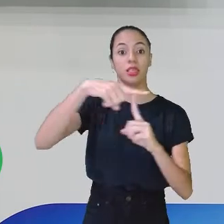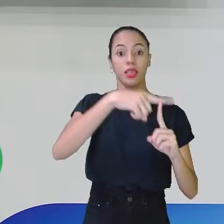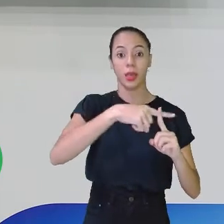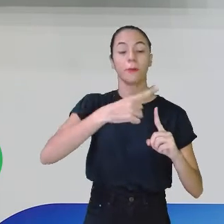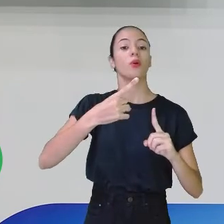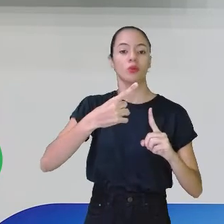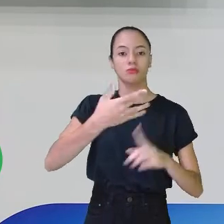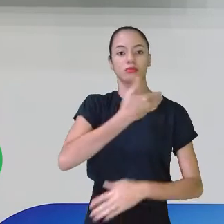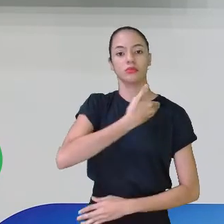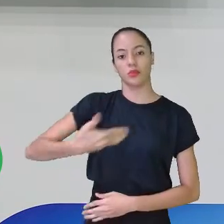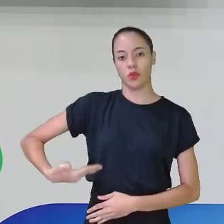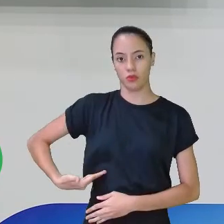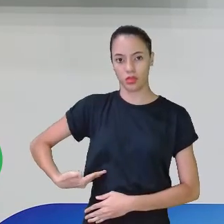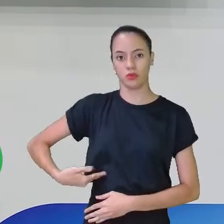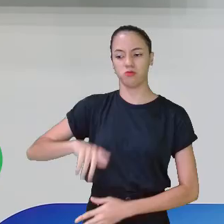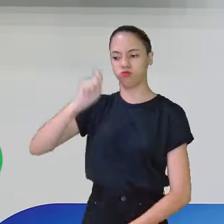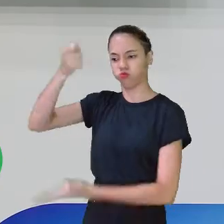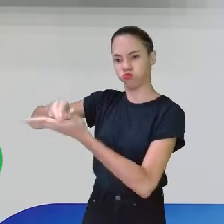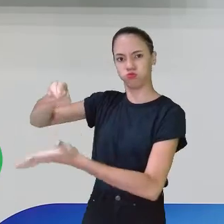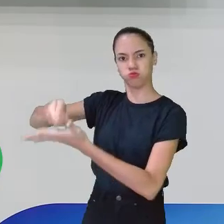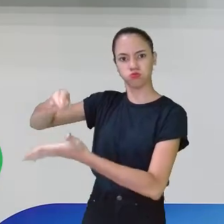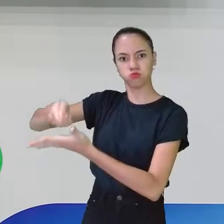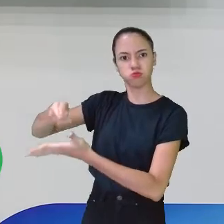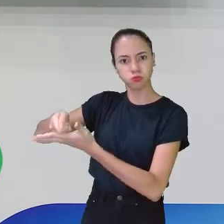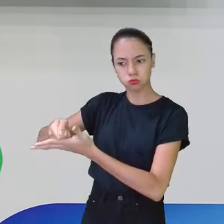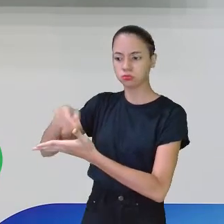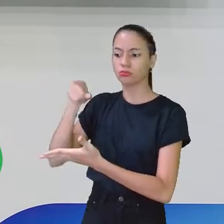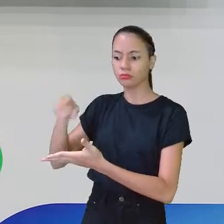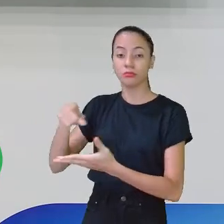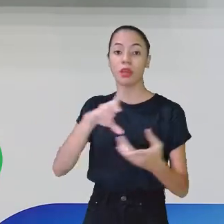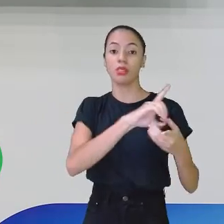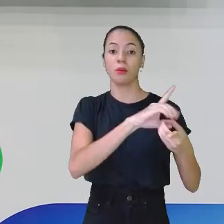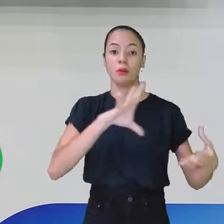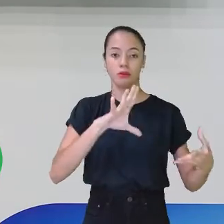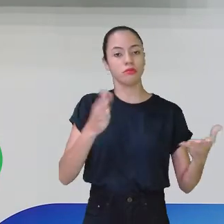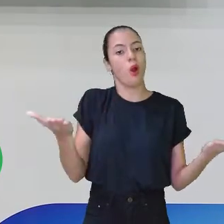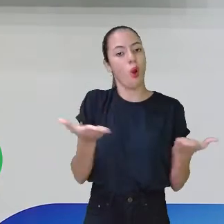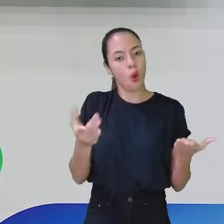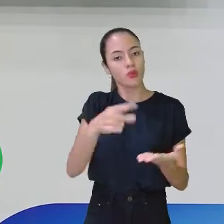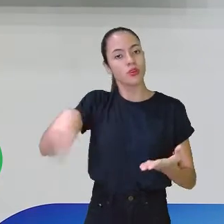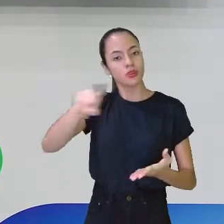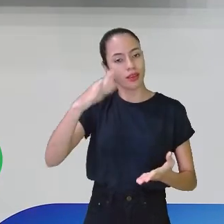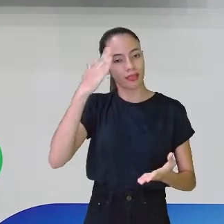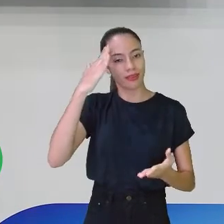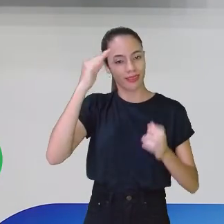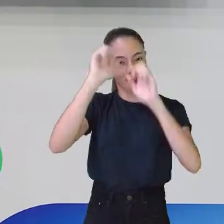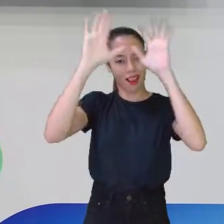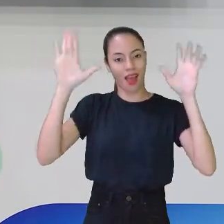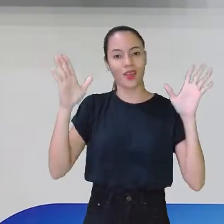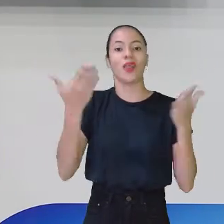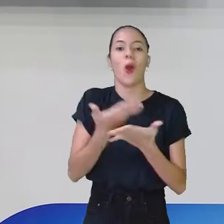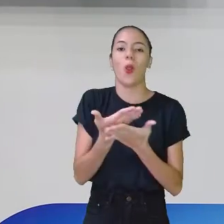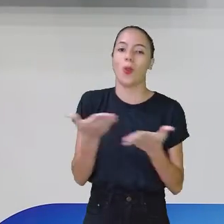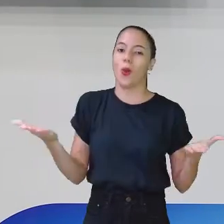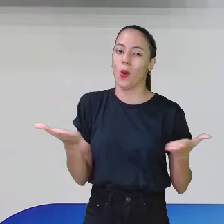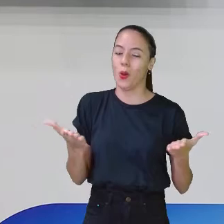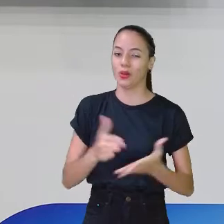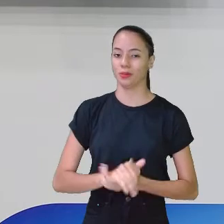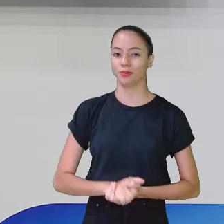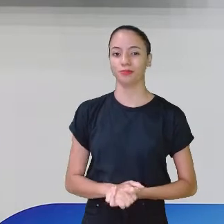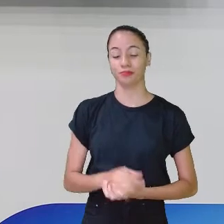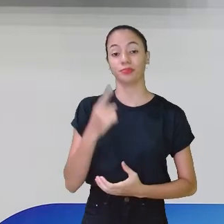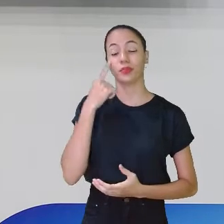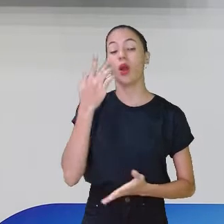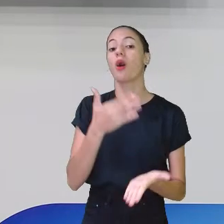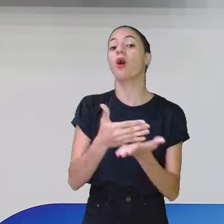governo autoritárias, Tudo isso a gente vai entender na aula de hoje, mas vamos embora aqui, ó. Aí eu já começo com